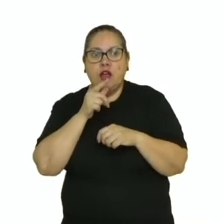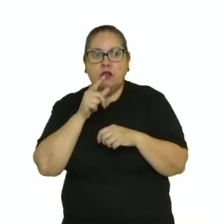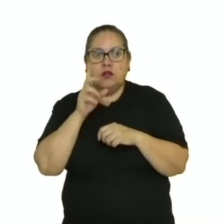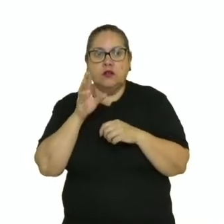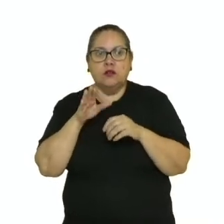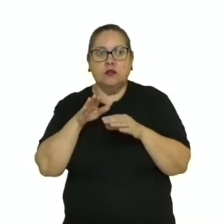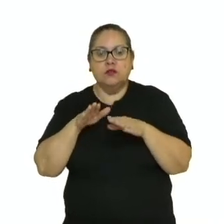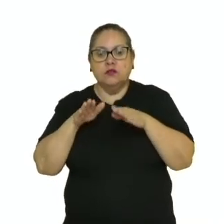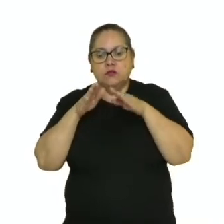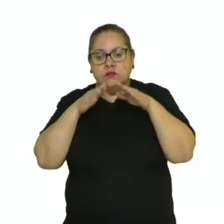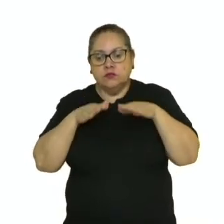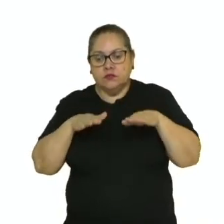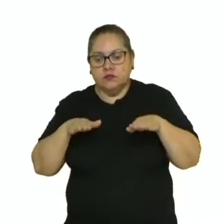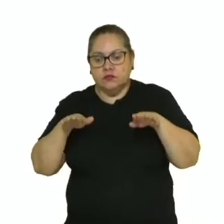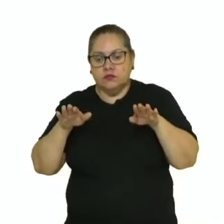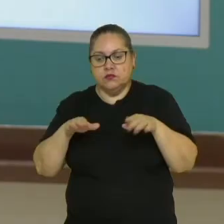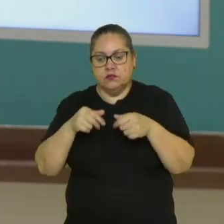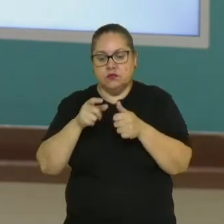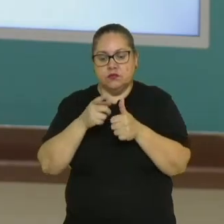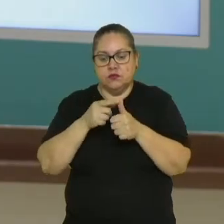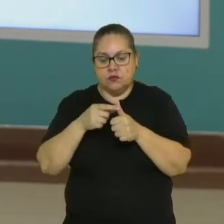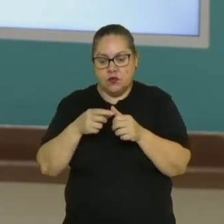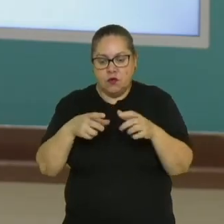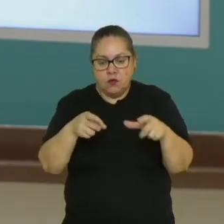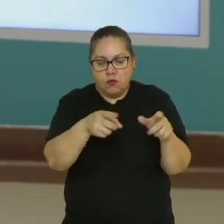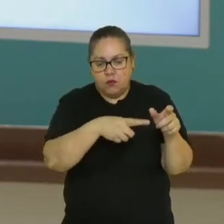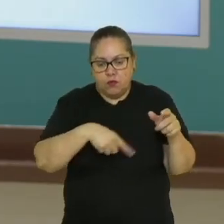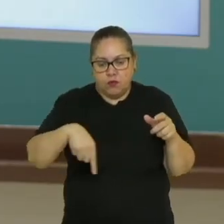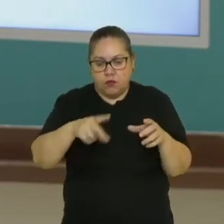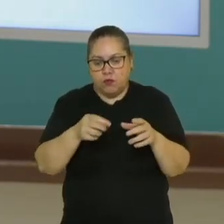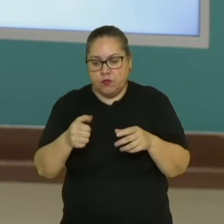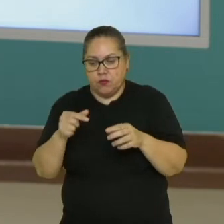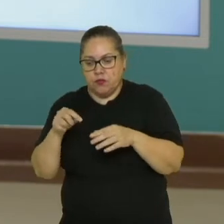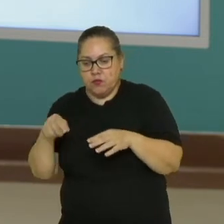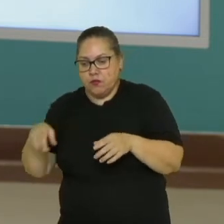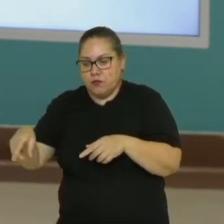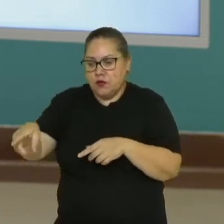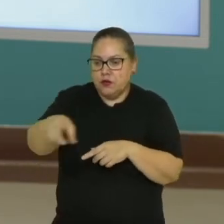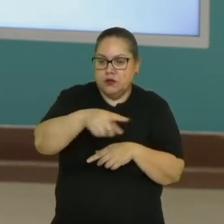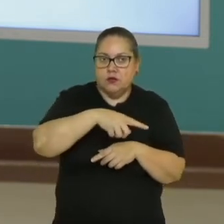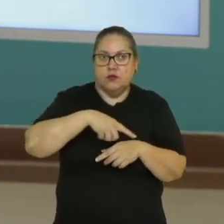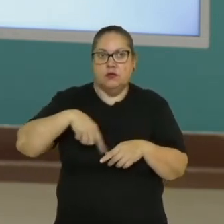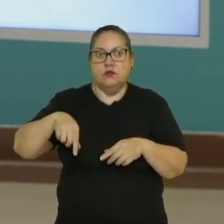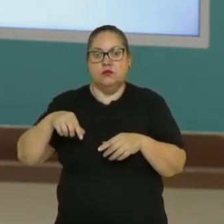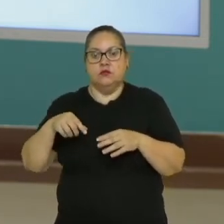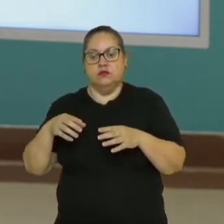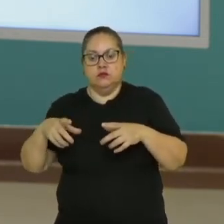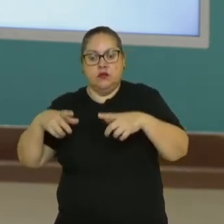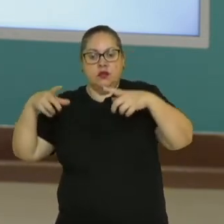se acumulou primeiro em pequenas poças, em poças maiores,